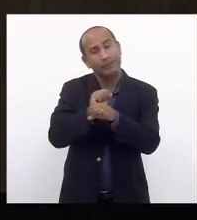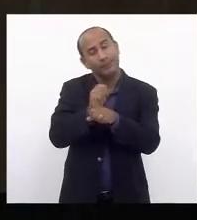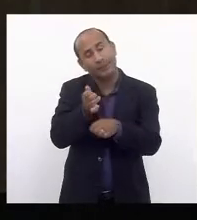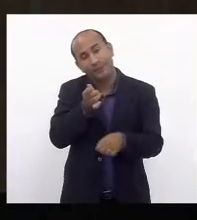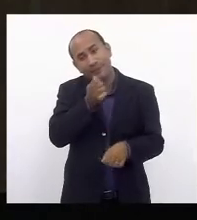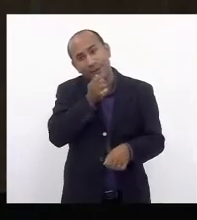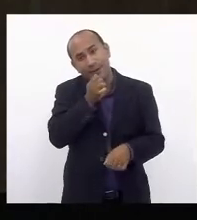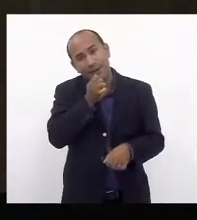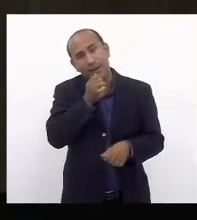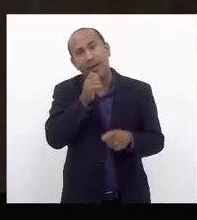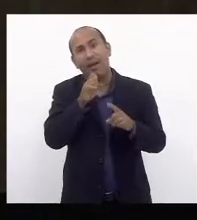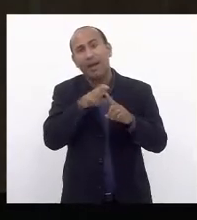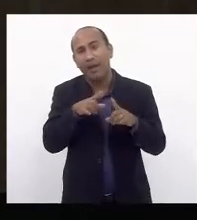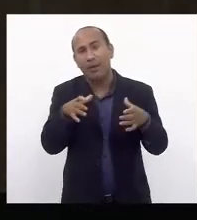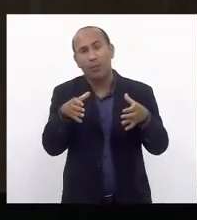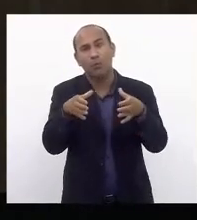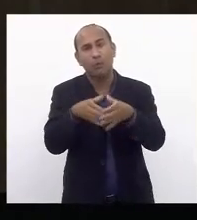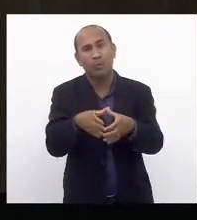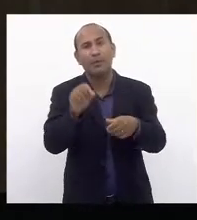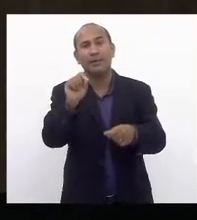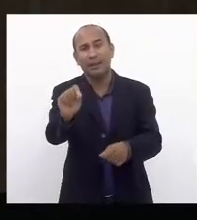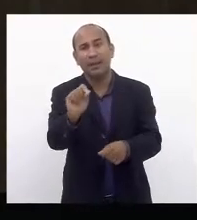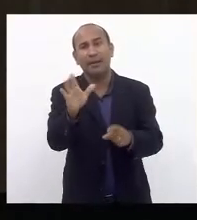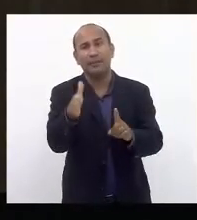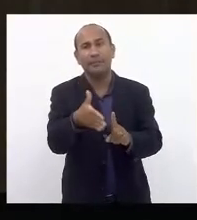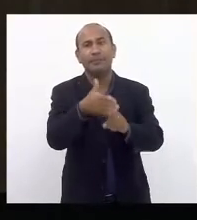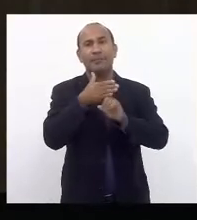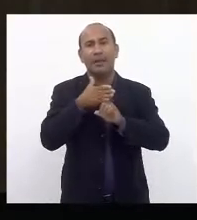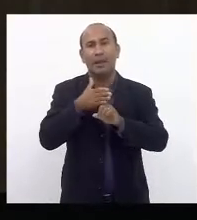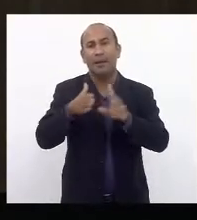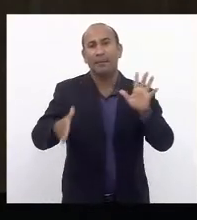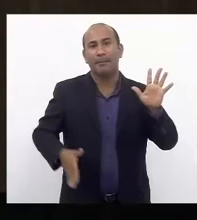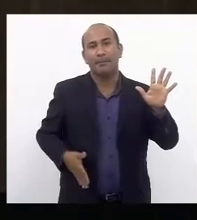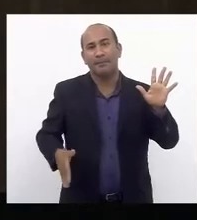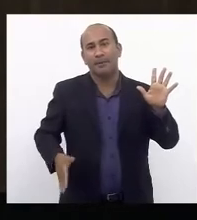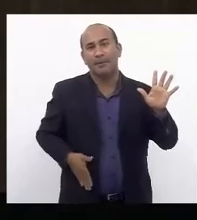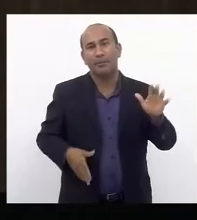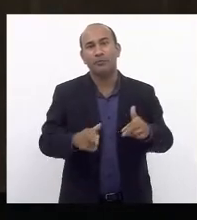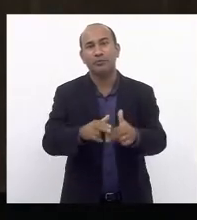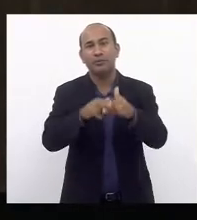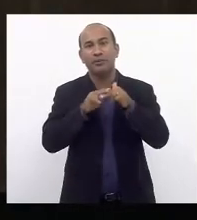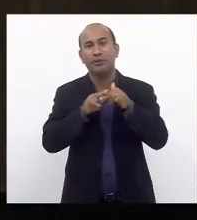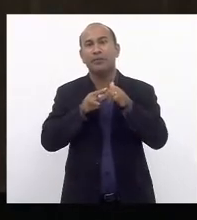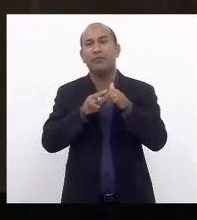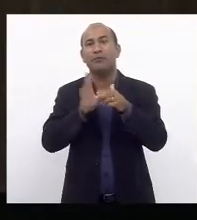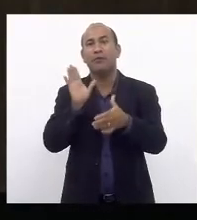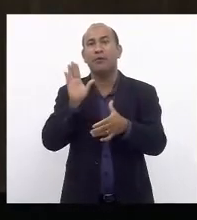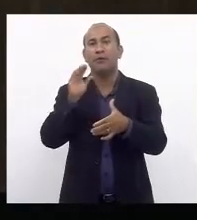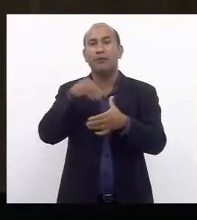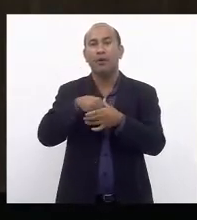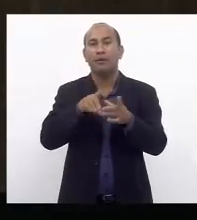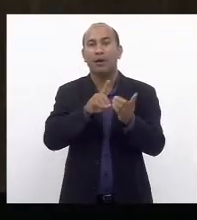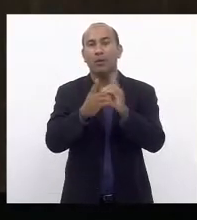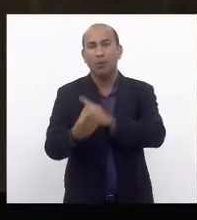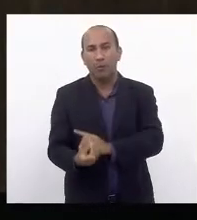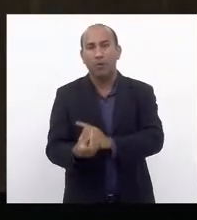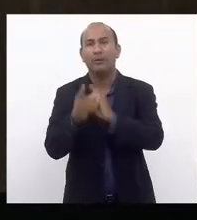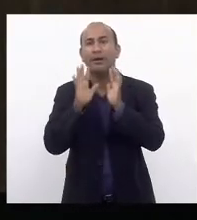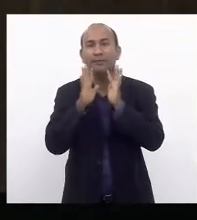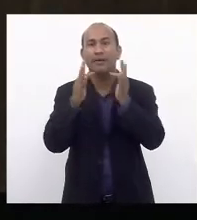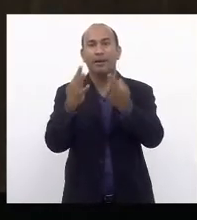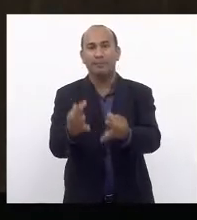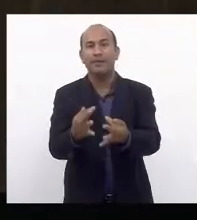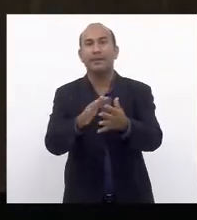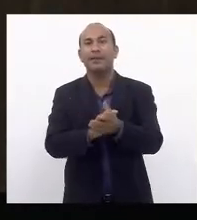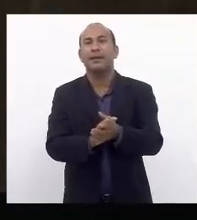infelizmente, é uma galera que defende bandido, que vota contra a família e o conservadorismo e